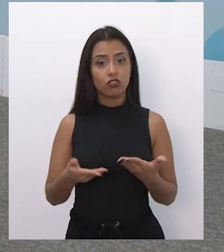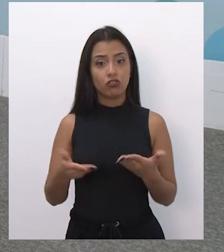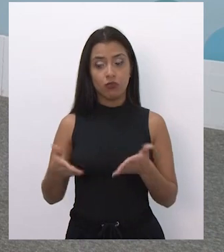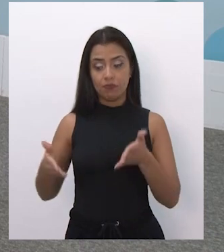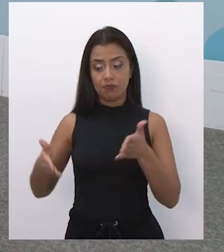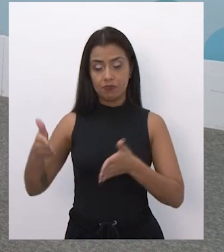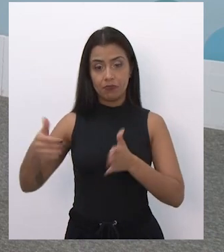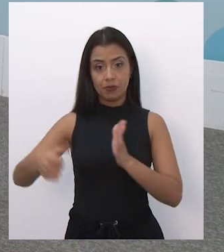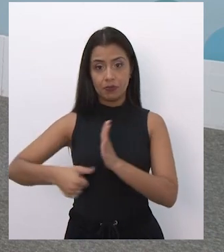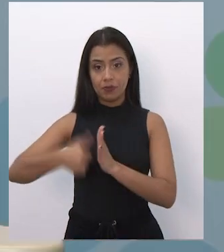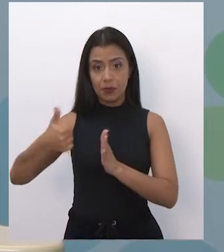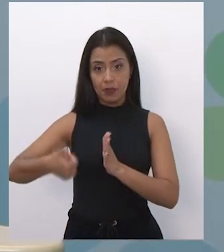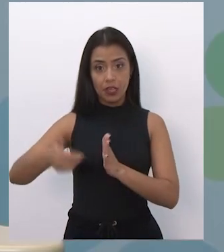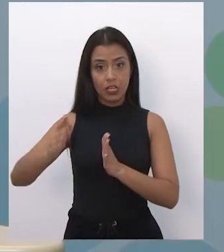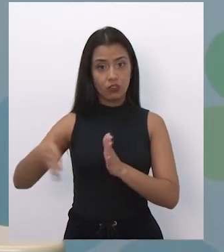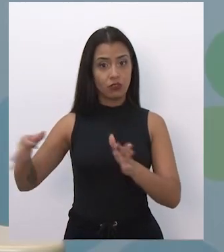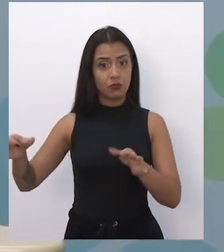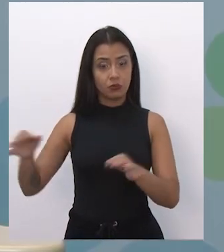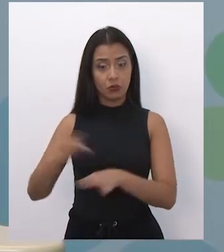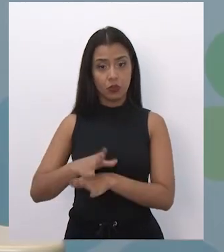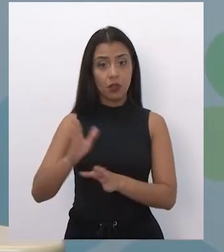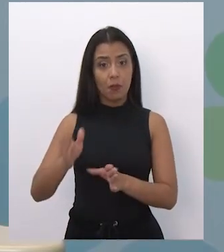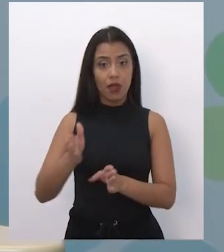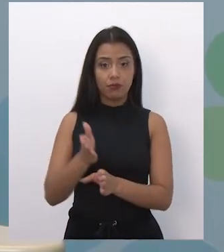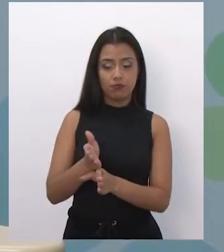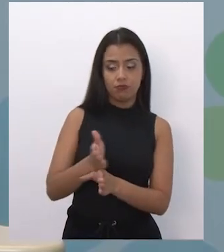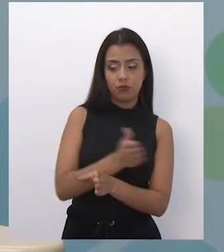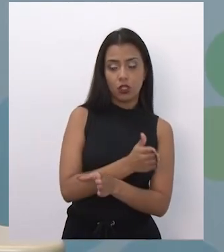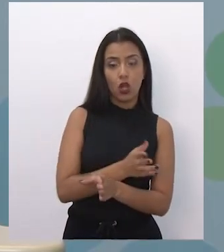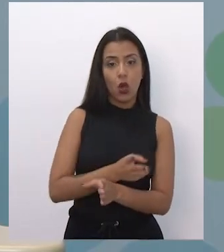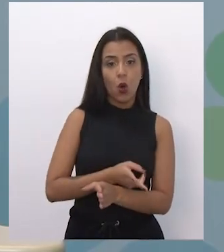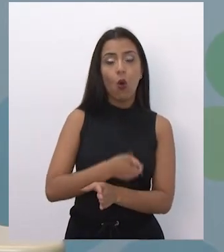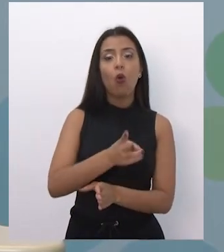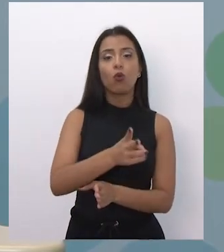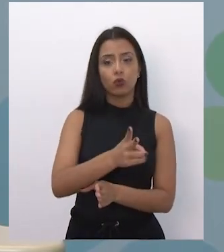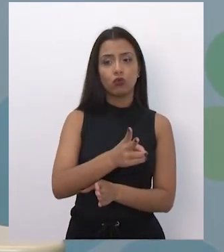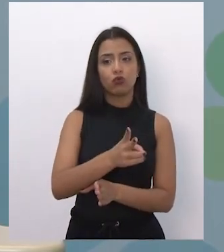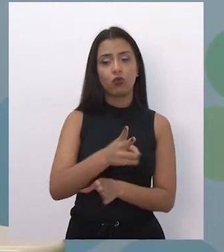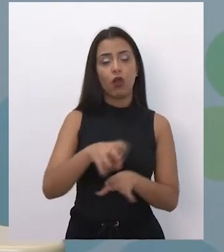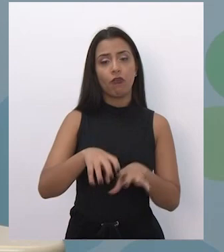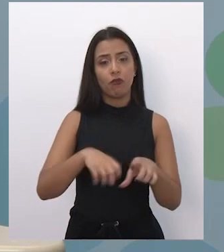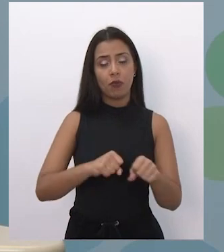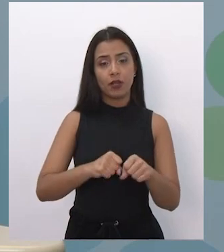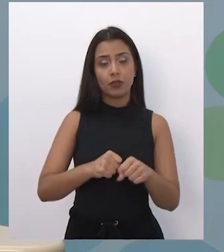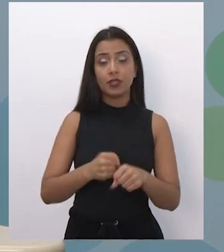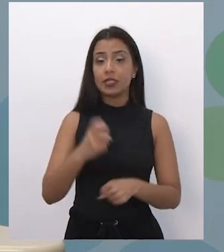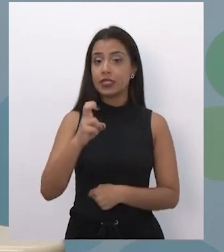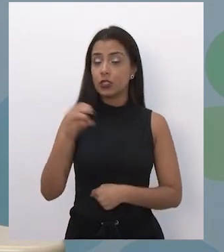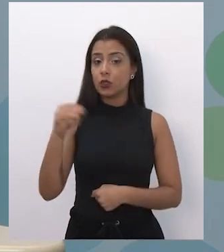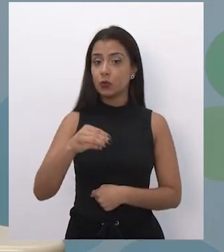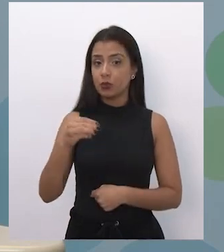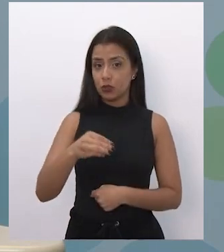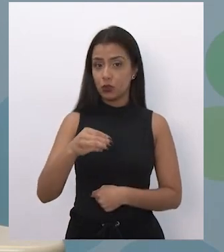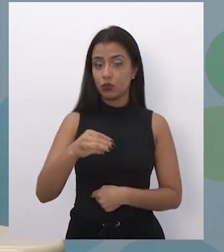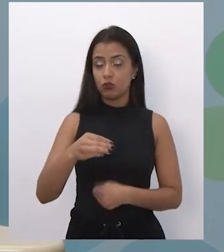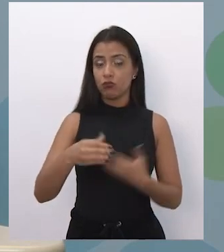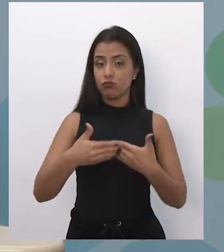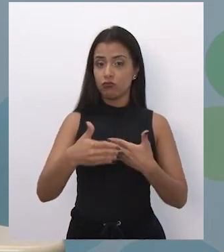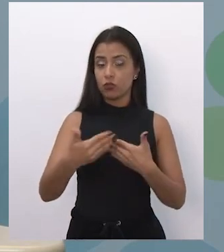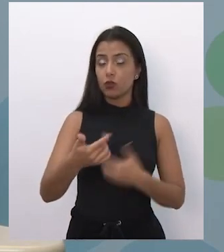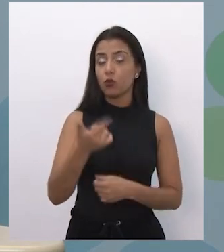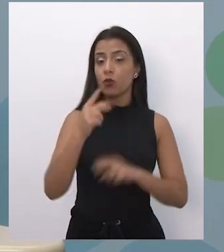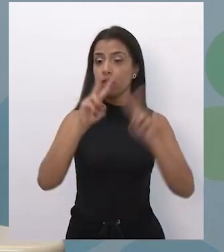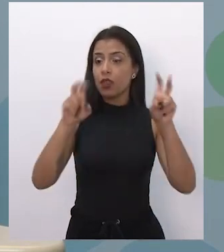nossa TPC de Ciências Humanas, mas a gente vai continuar com a nossa formação daqui a 5 minutinhos com outro